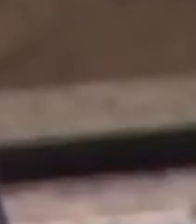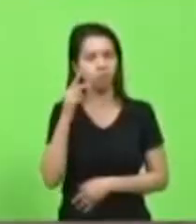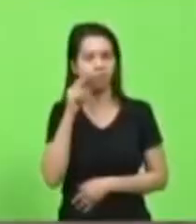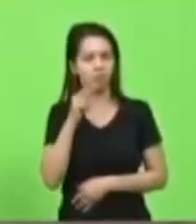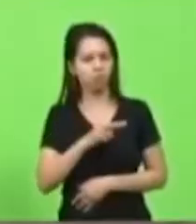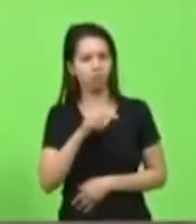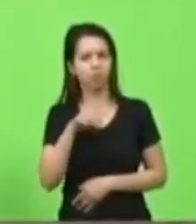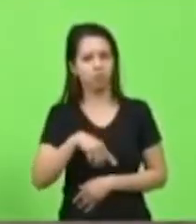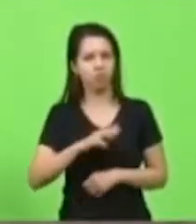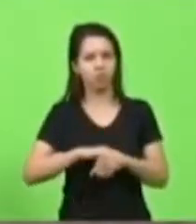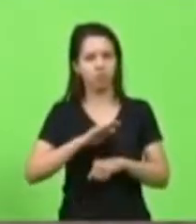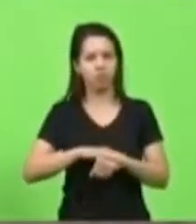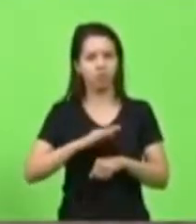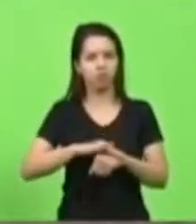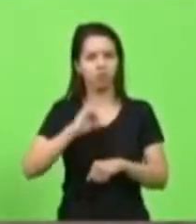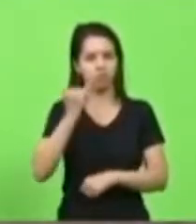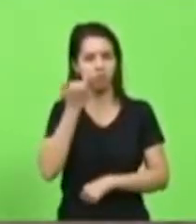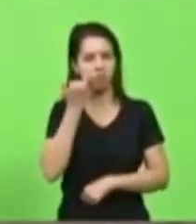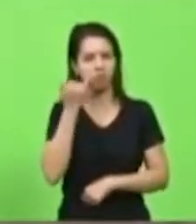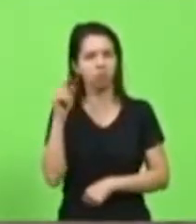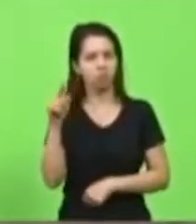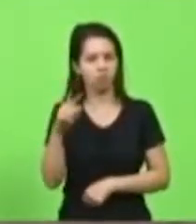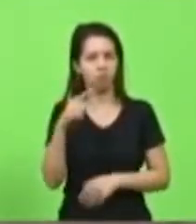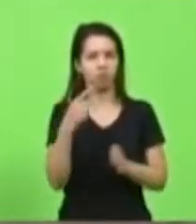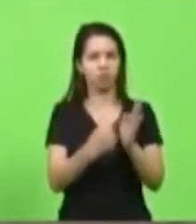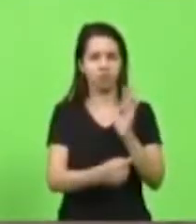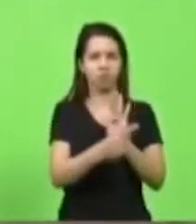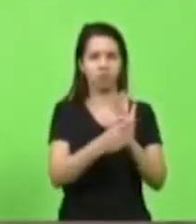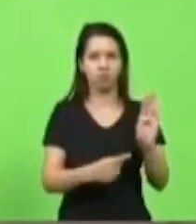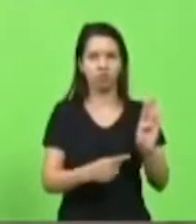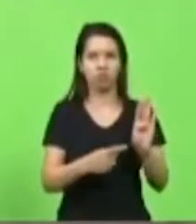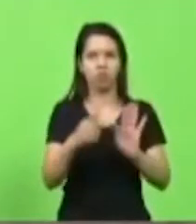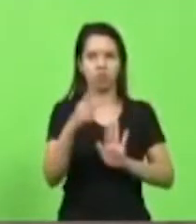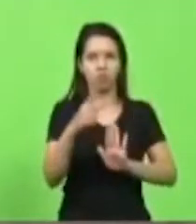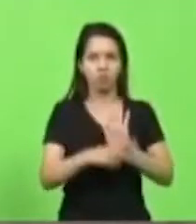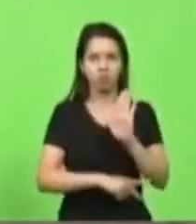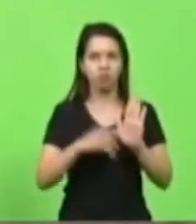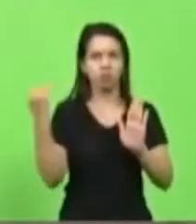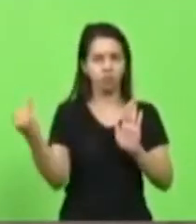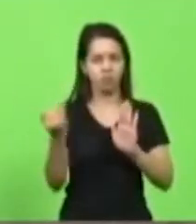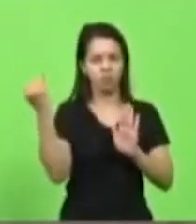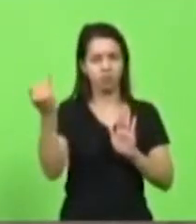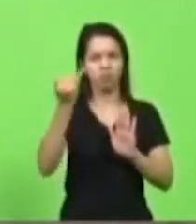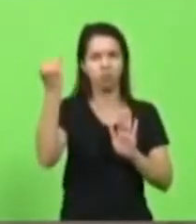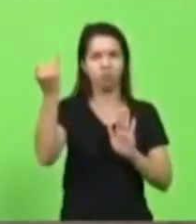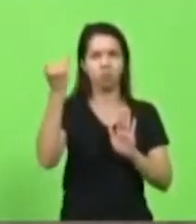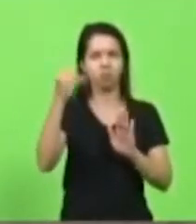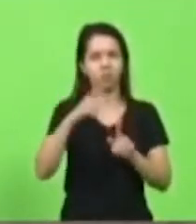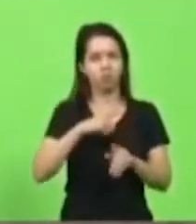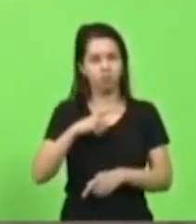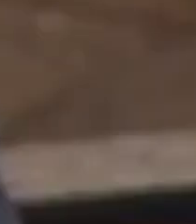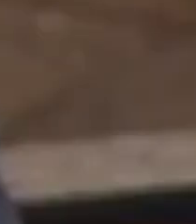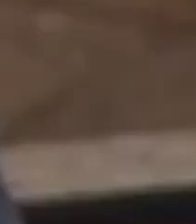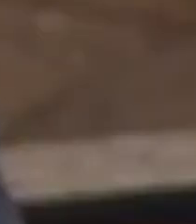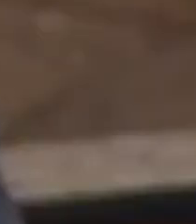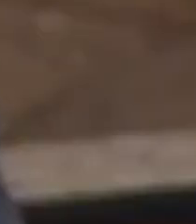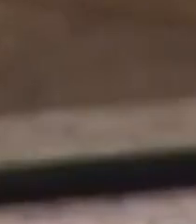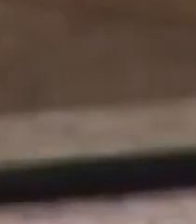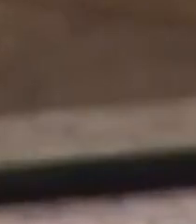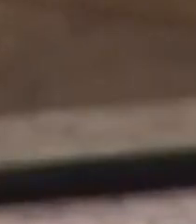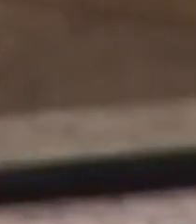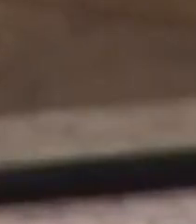vetou um projeto que é de extrema importância. Nós temos agentes socioeducativos aqui que eles tratam como